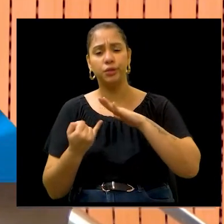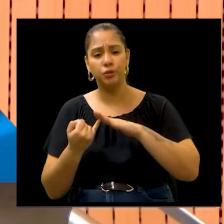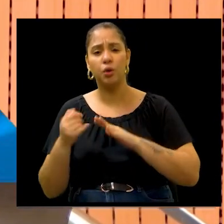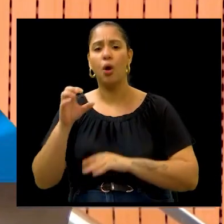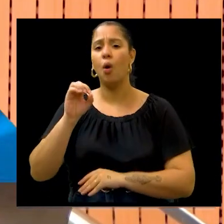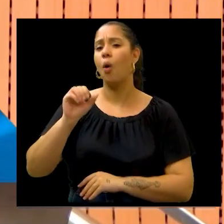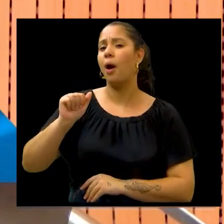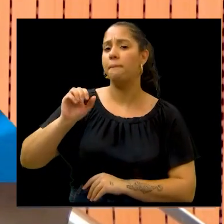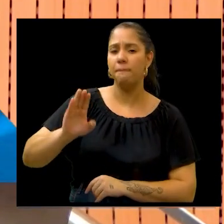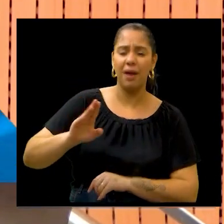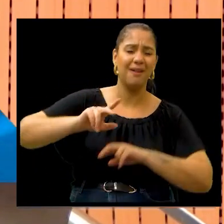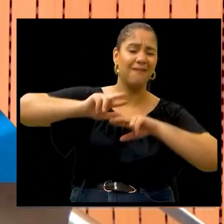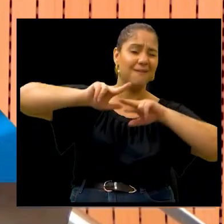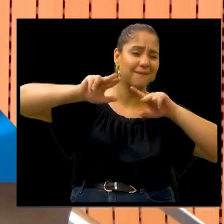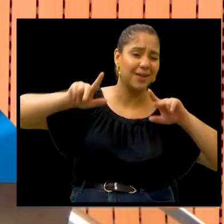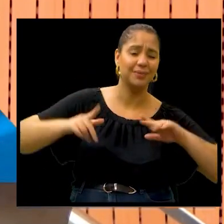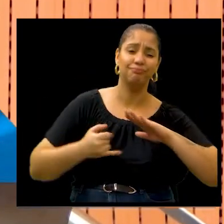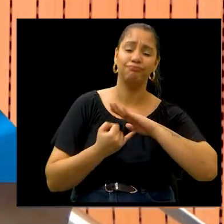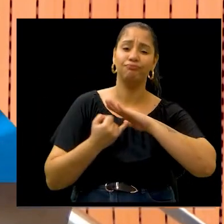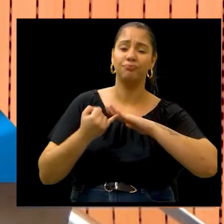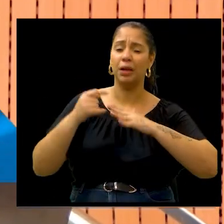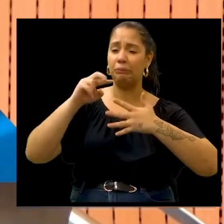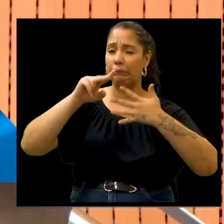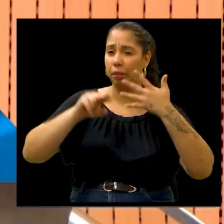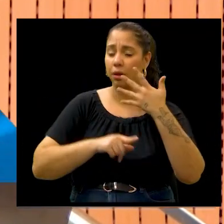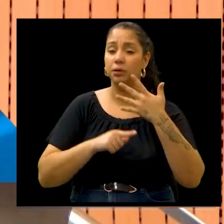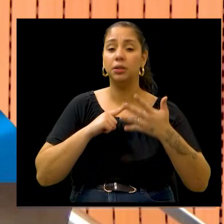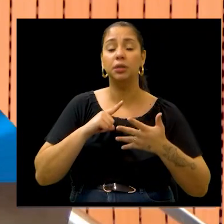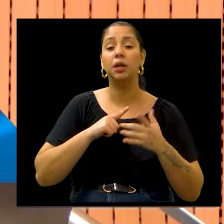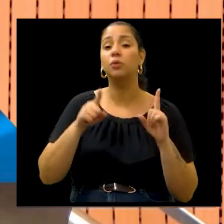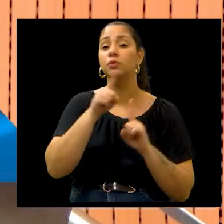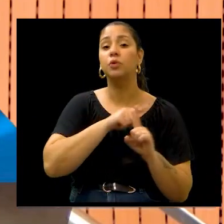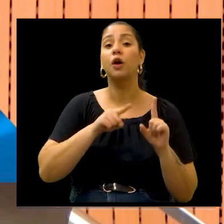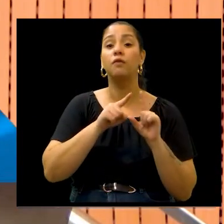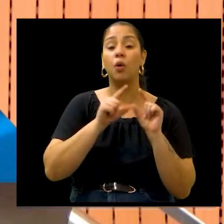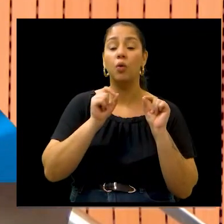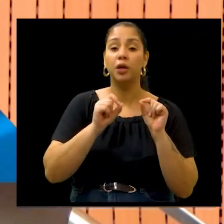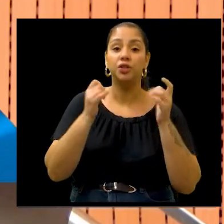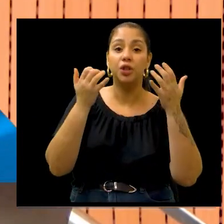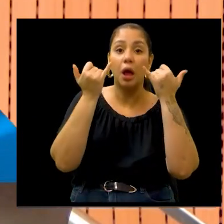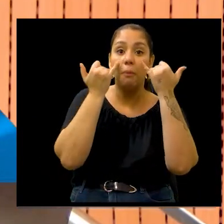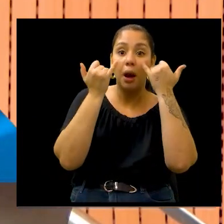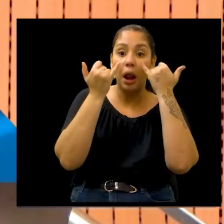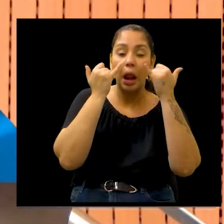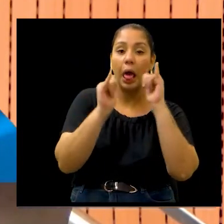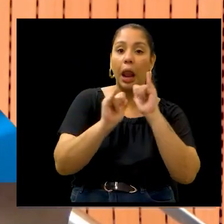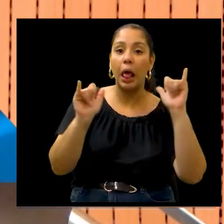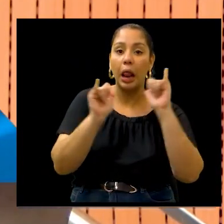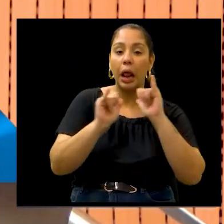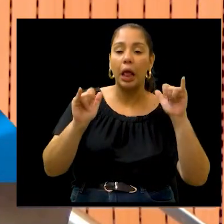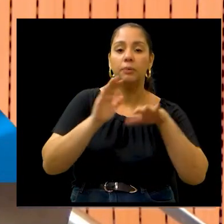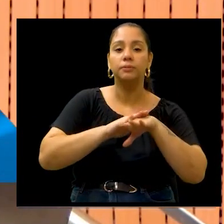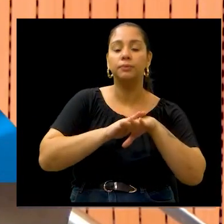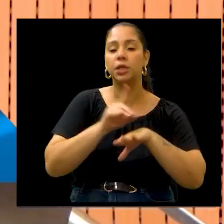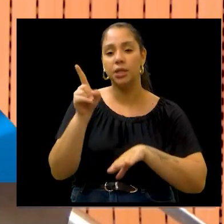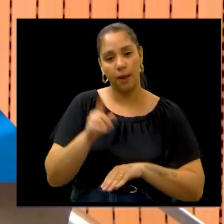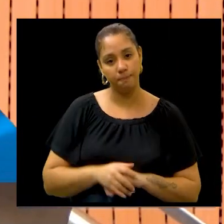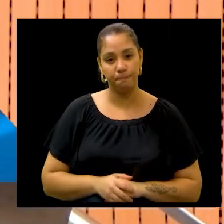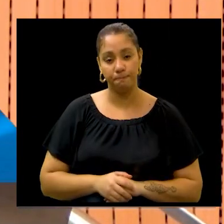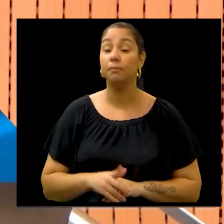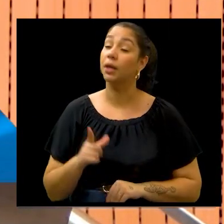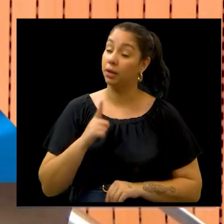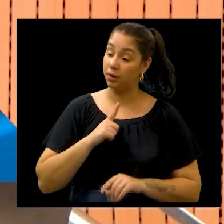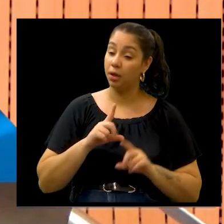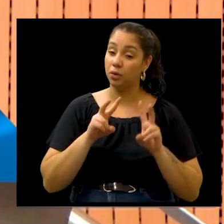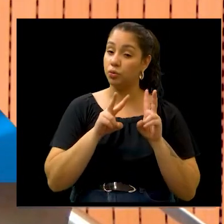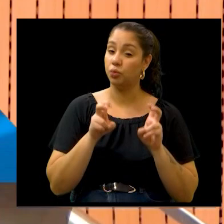OAB, de várias entidades que têm o sentido de dar publicidade para aquelas ações. Existem